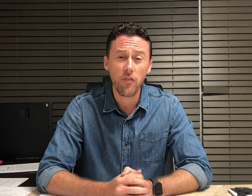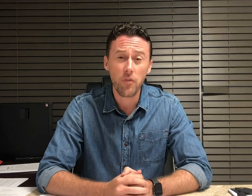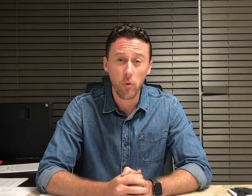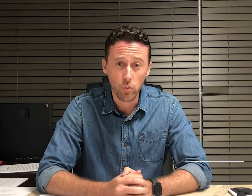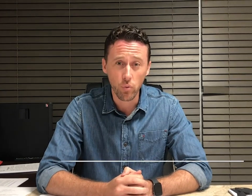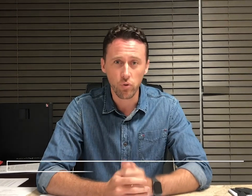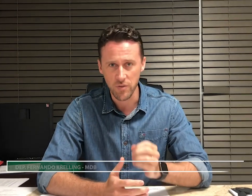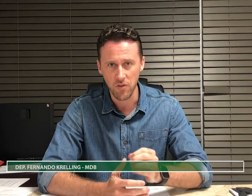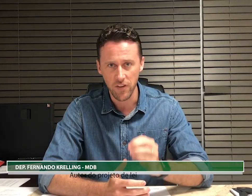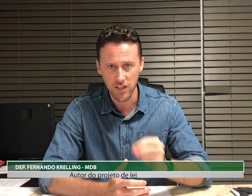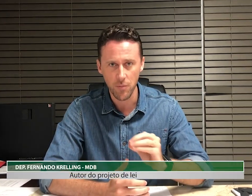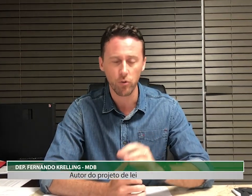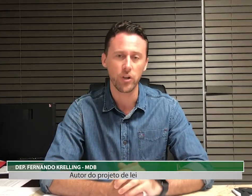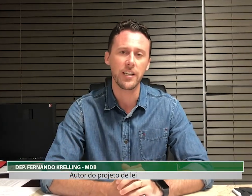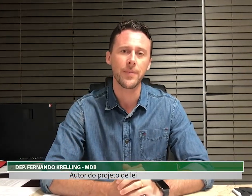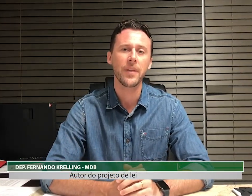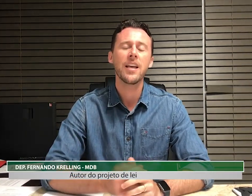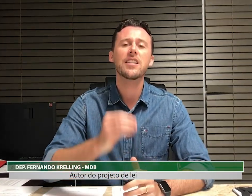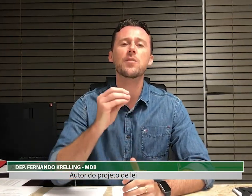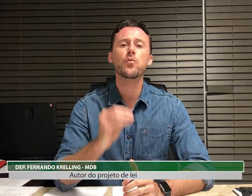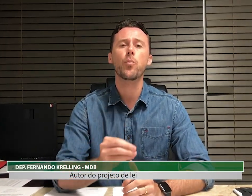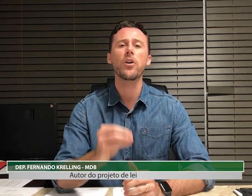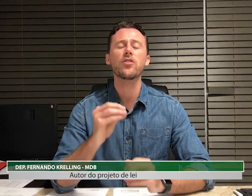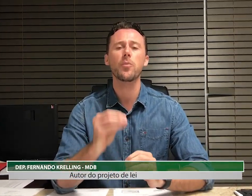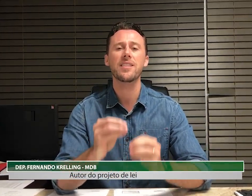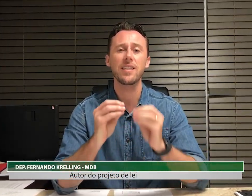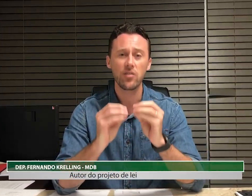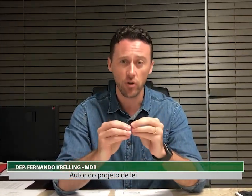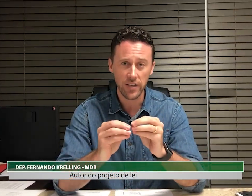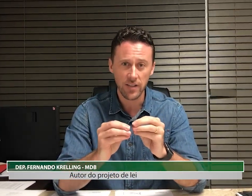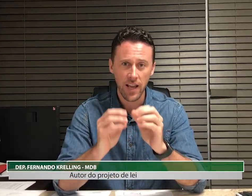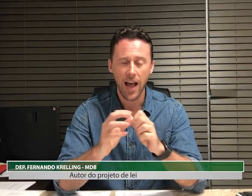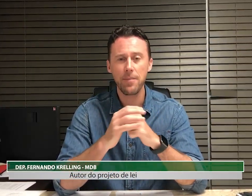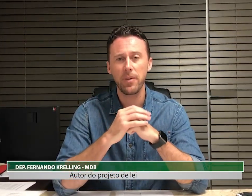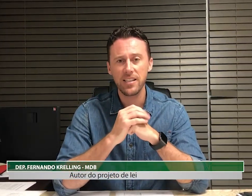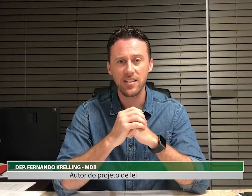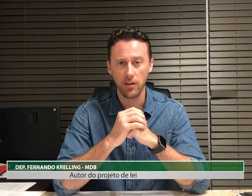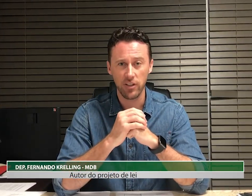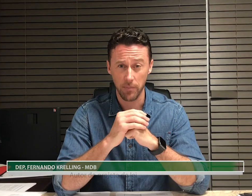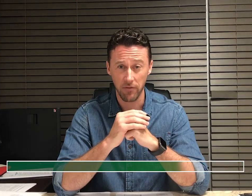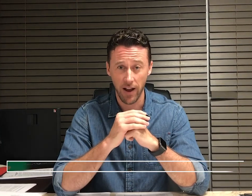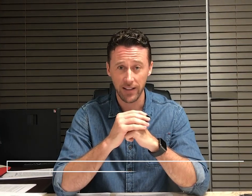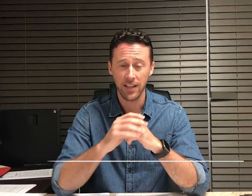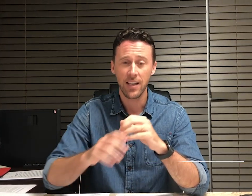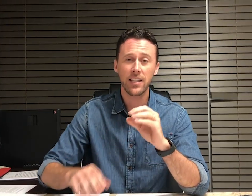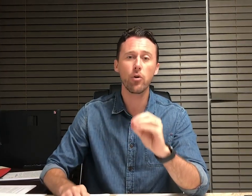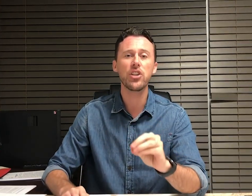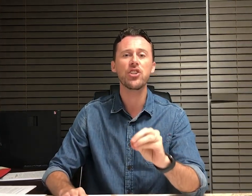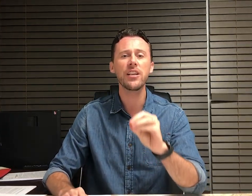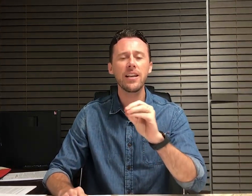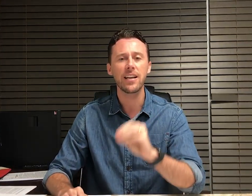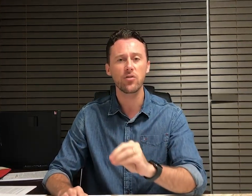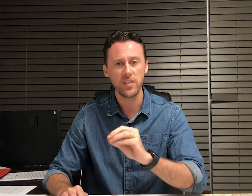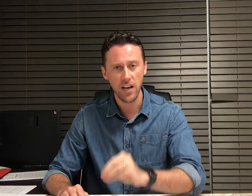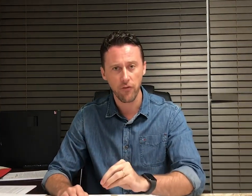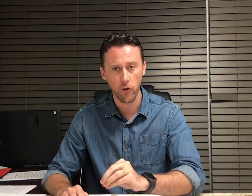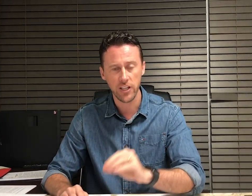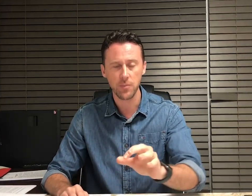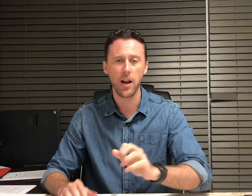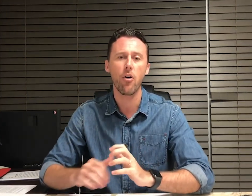lei 19.1/2020, de minha autoria, dispõe sobre sanções a empresas de segurança privada que originem